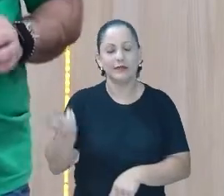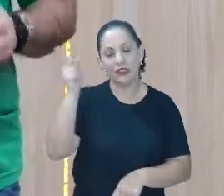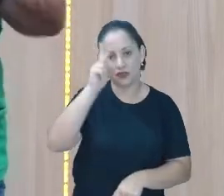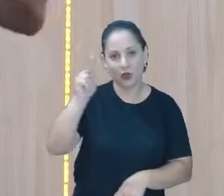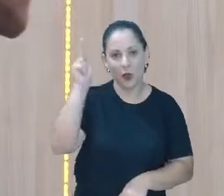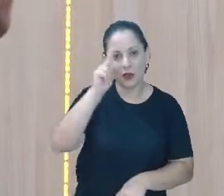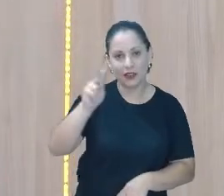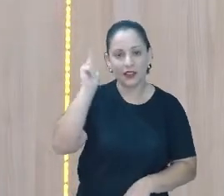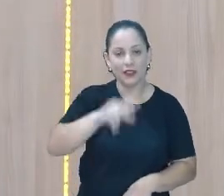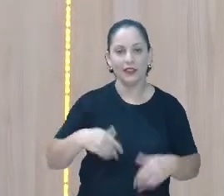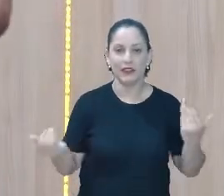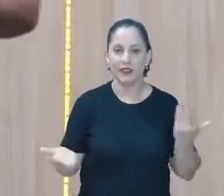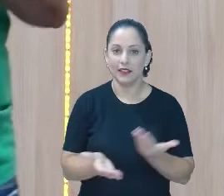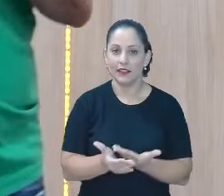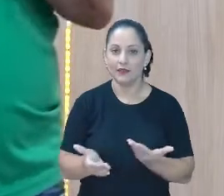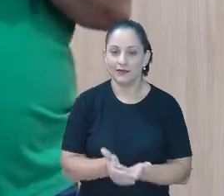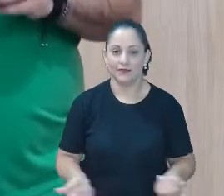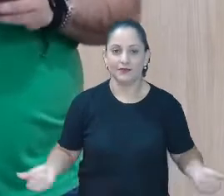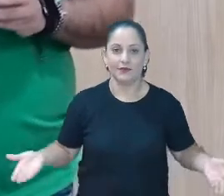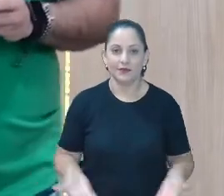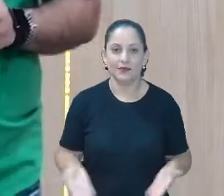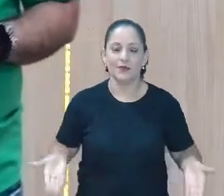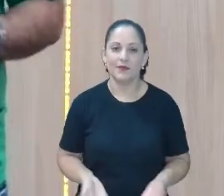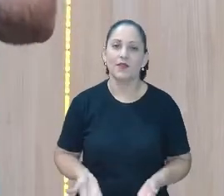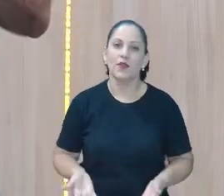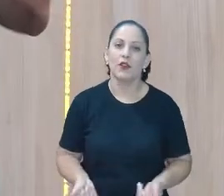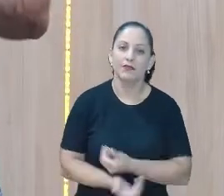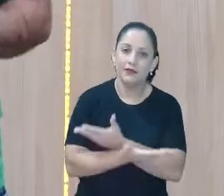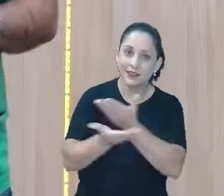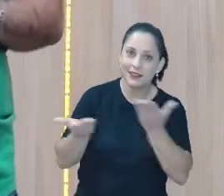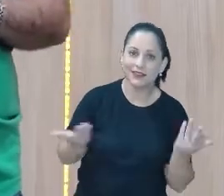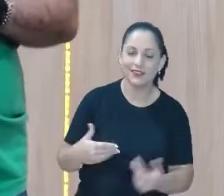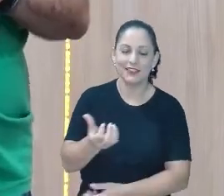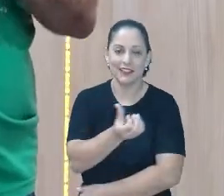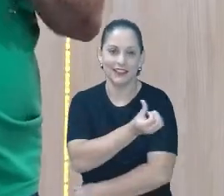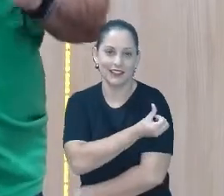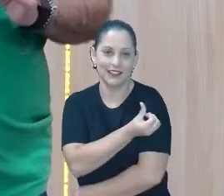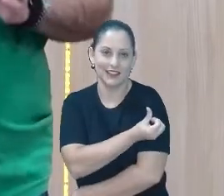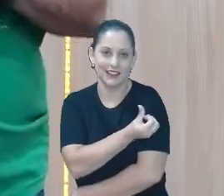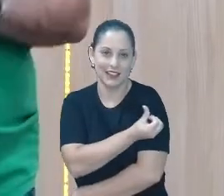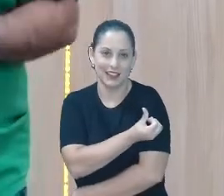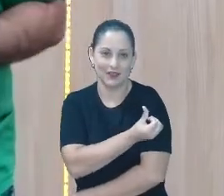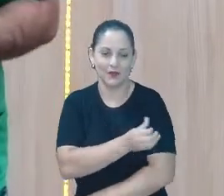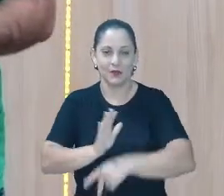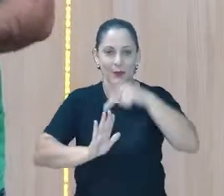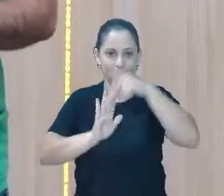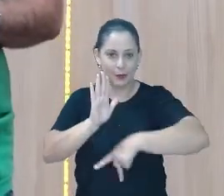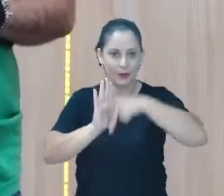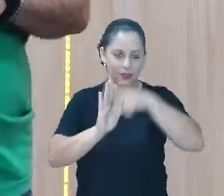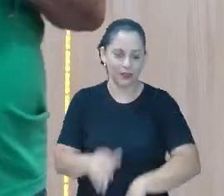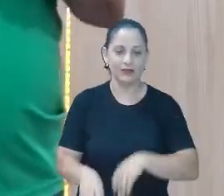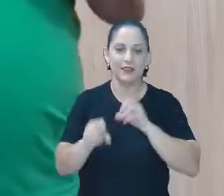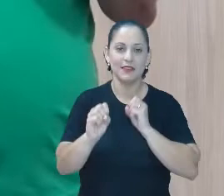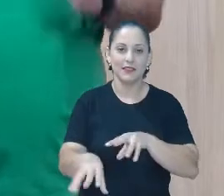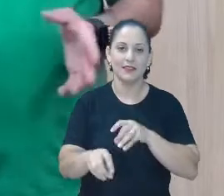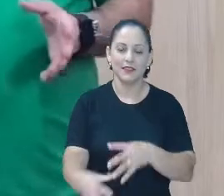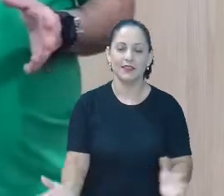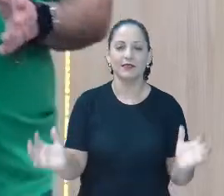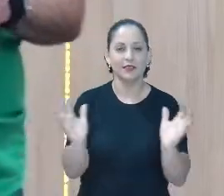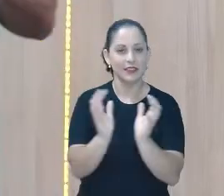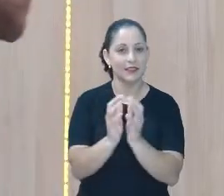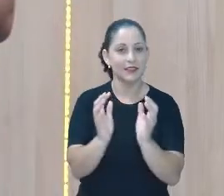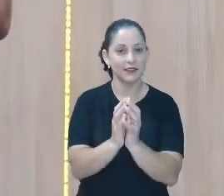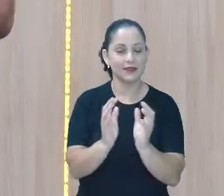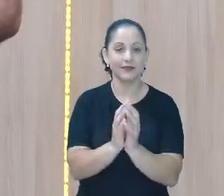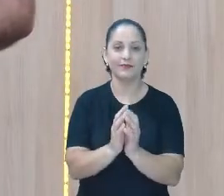uma aula para as turmas do ensino fundamental do 6º ano, pelo projeto do Educa Recife. E eu